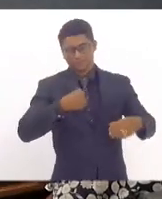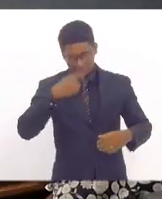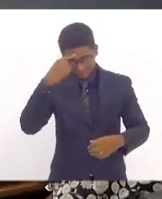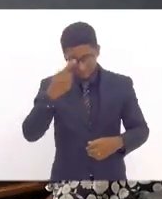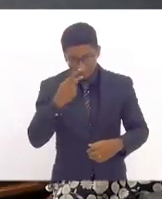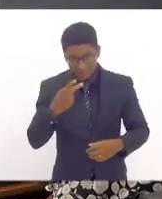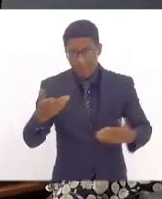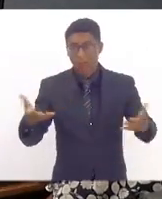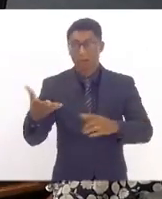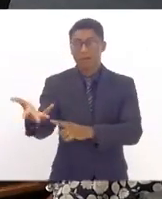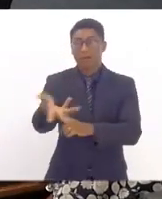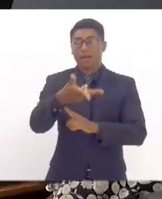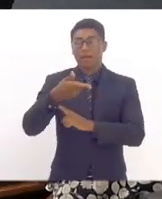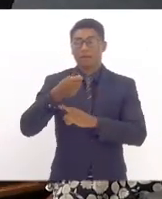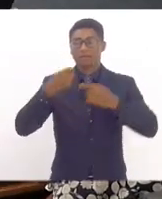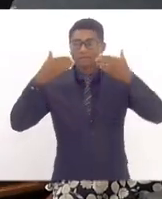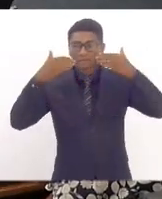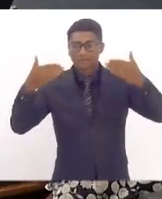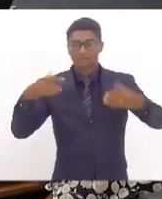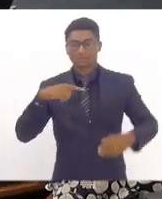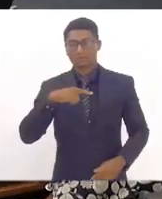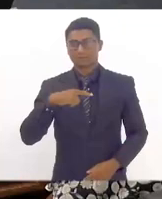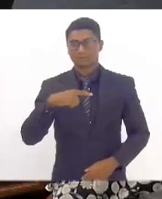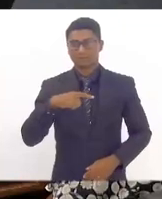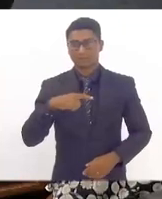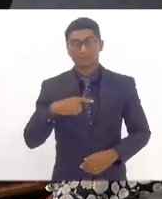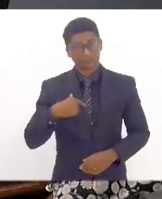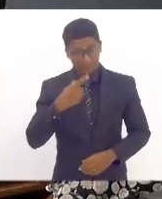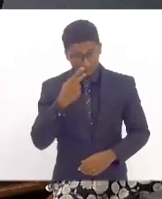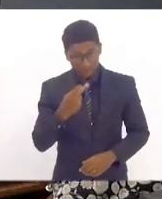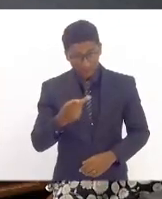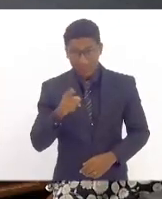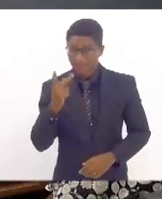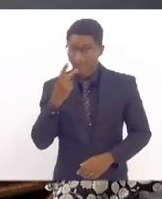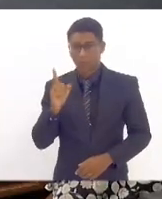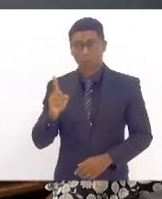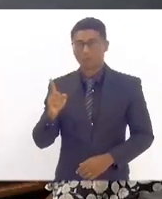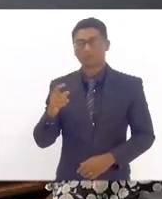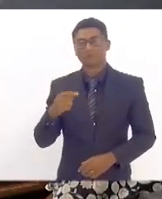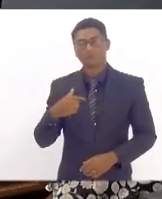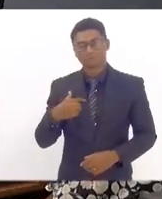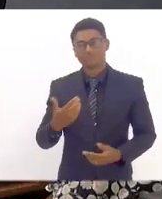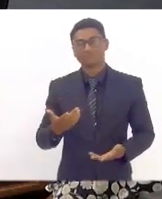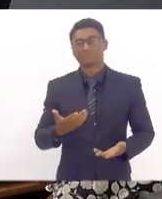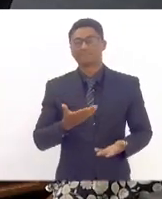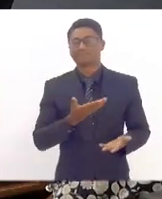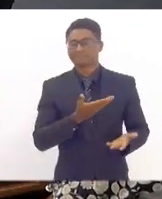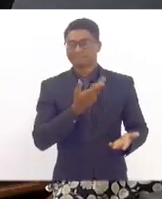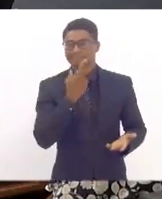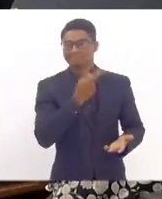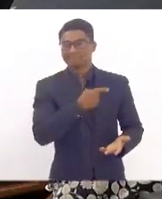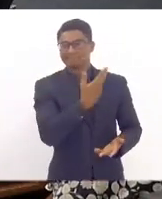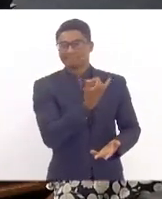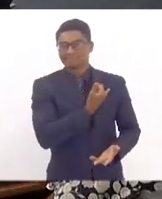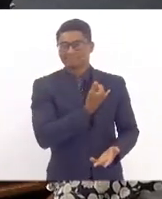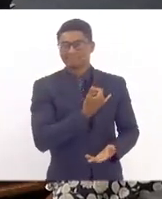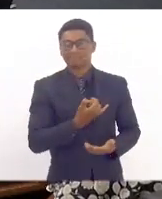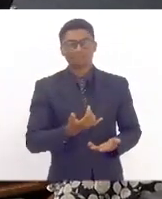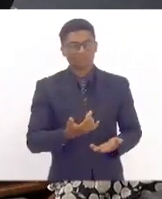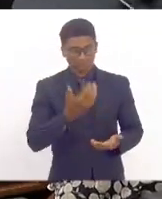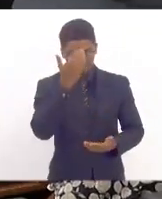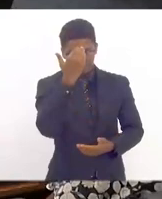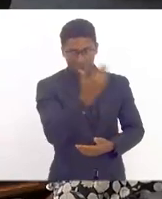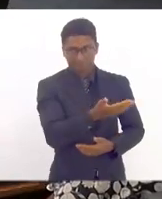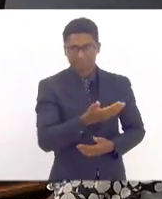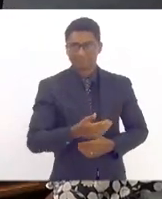viu eu falei ele disse que não ainda bem que eu contratei um ponto olha só Obrigada